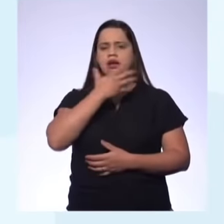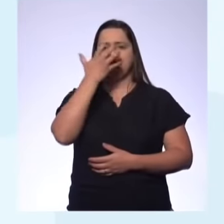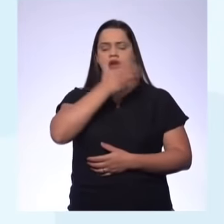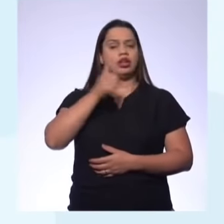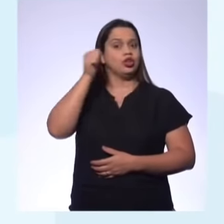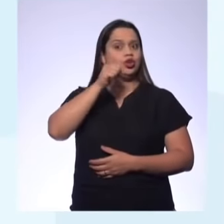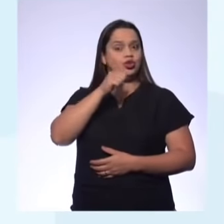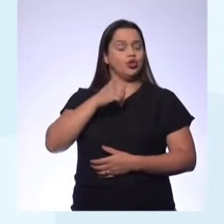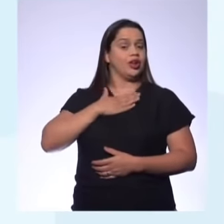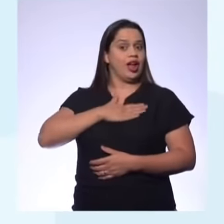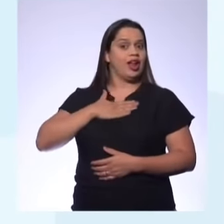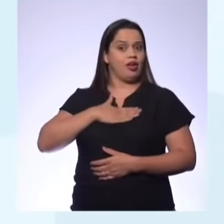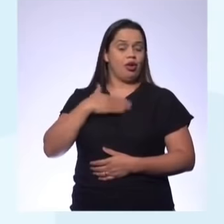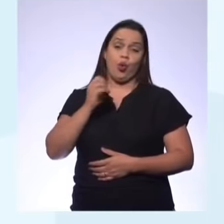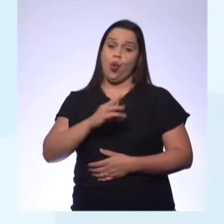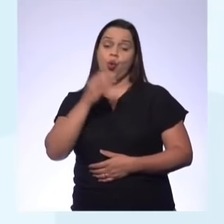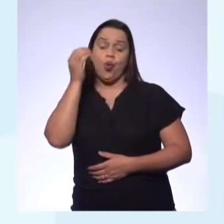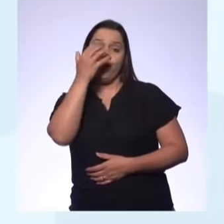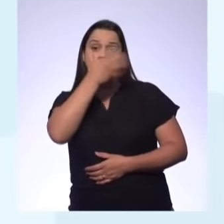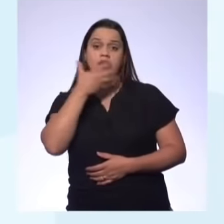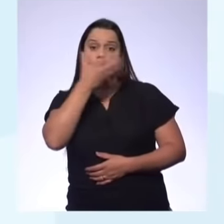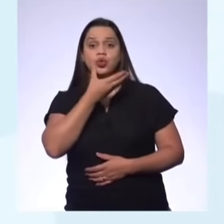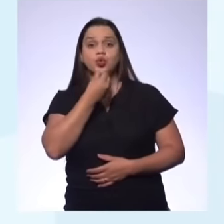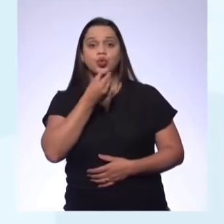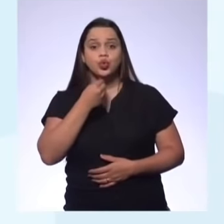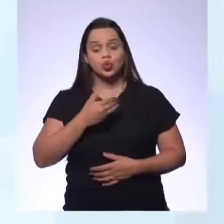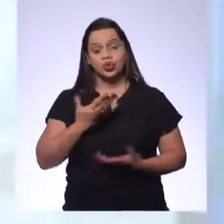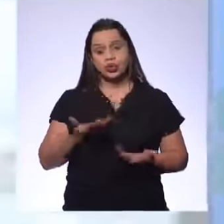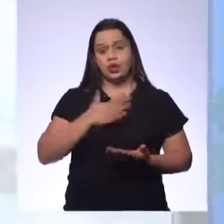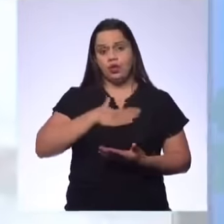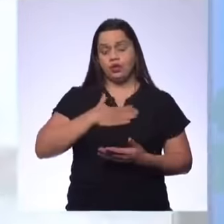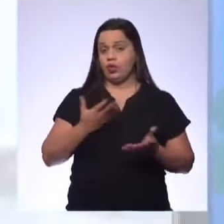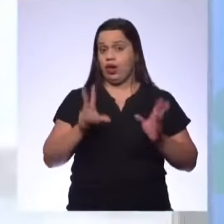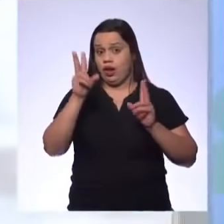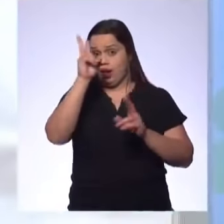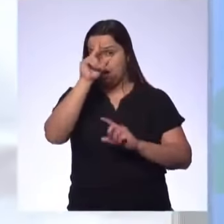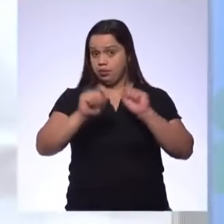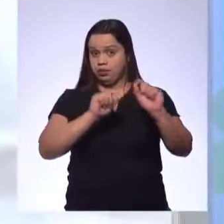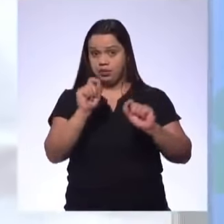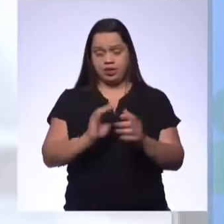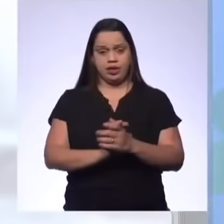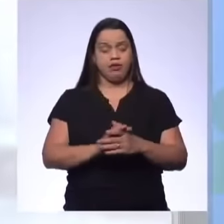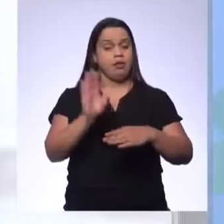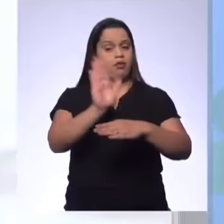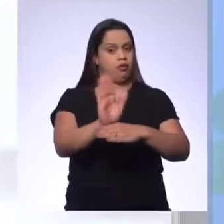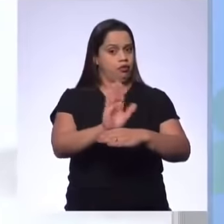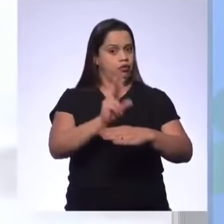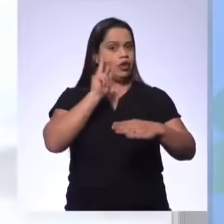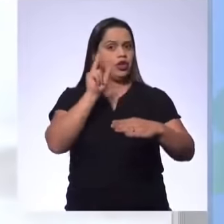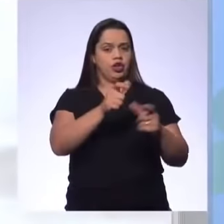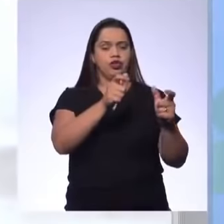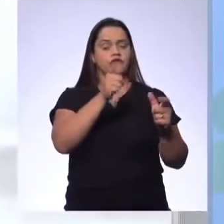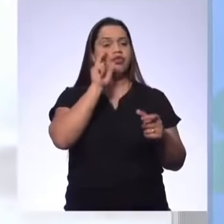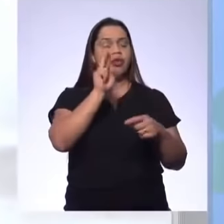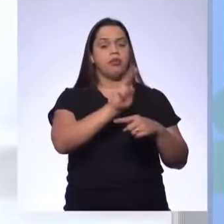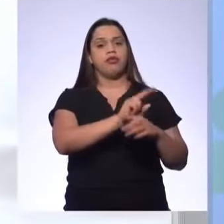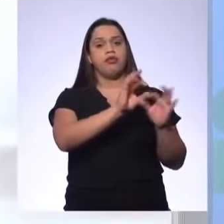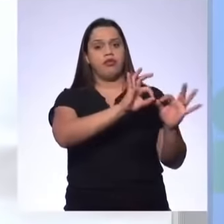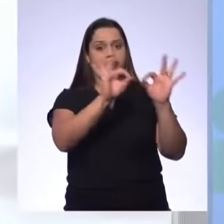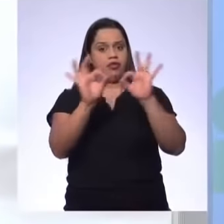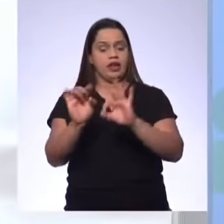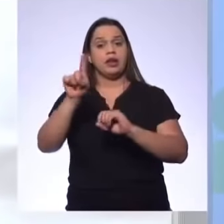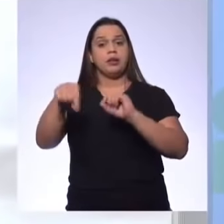favorita dela ao cantor favorito dela lembre-se a gente vai nós vamos para o vídeo depois do vídeo volta para a tela das